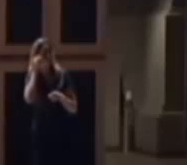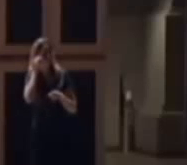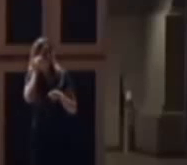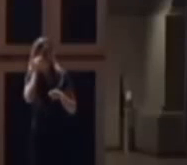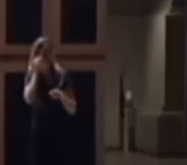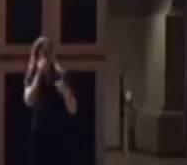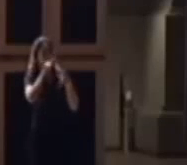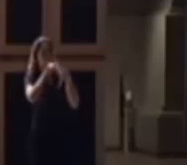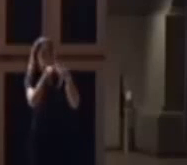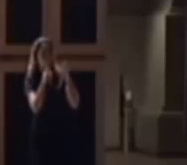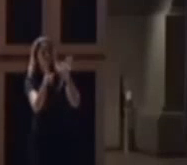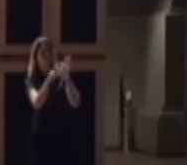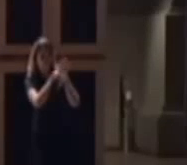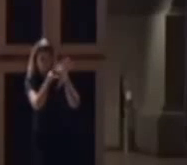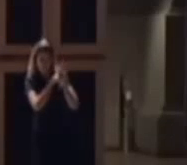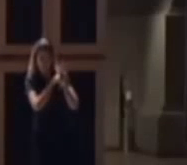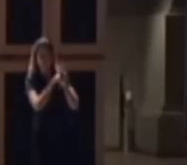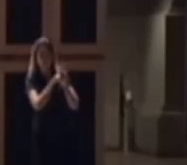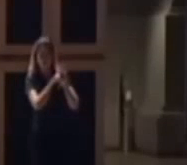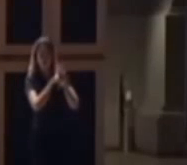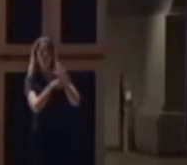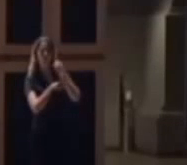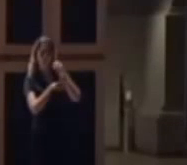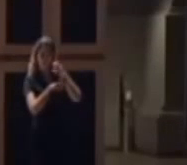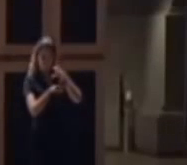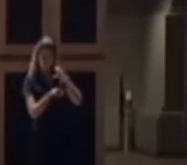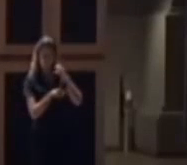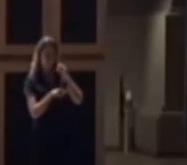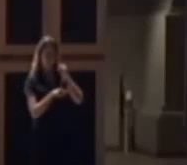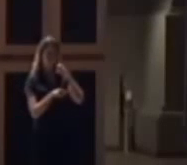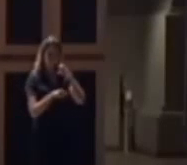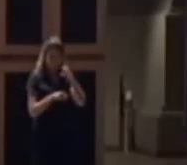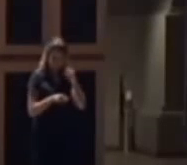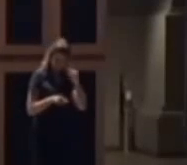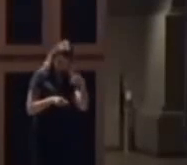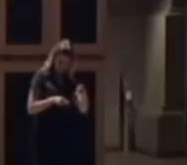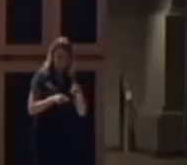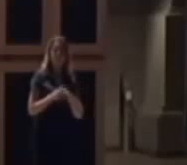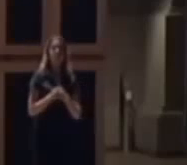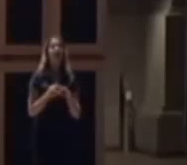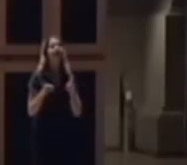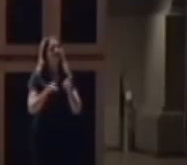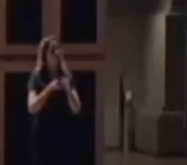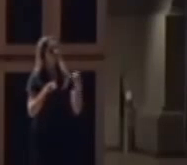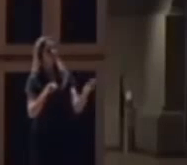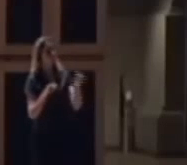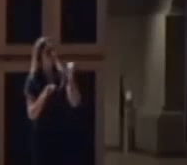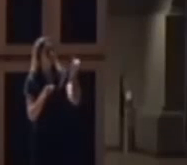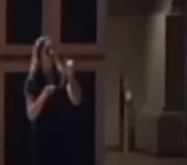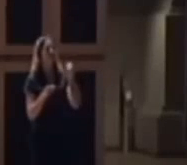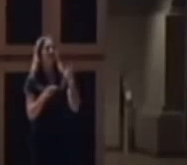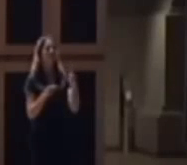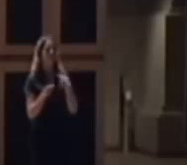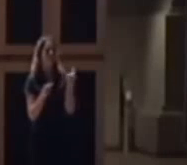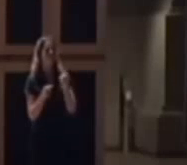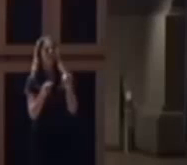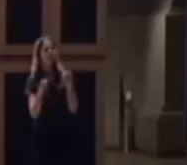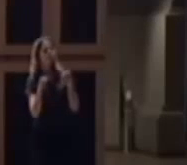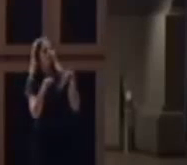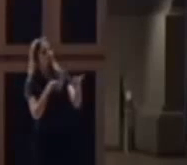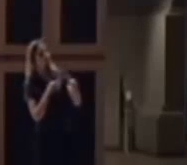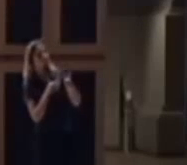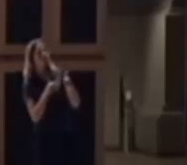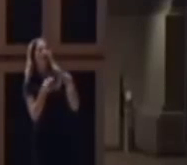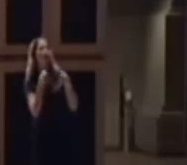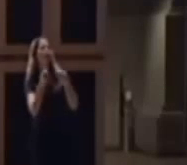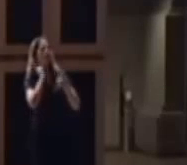duas legislações federais, da OS e OSCIPE, que também foram fundamentais para que a gente pudesse fazer uma avaliação e desenhar o modelo de